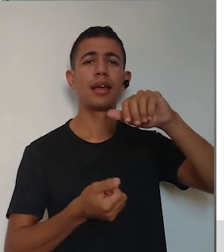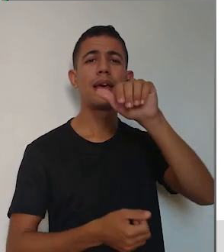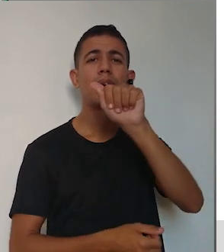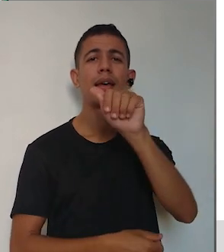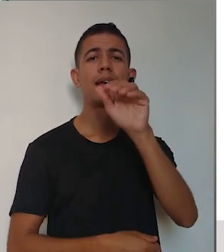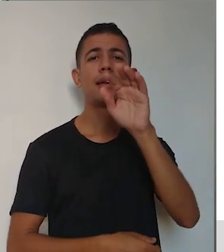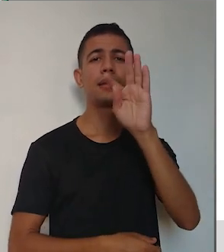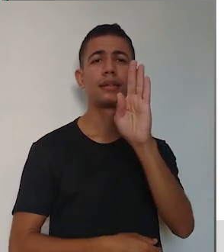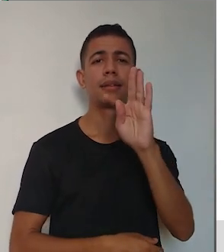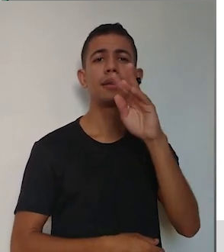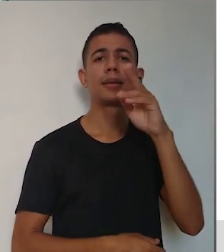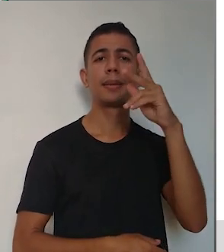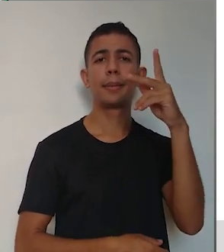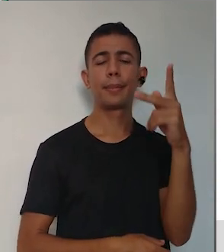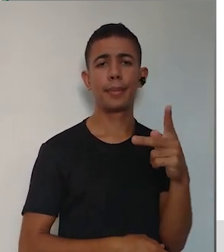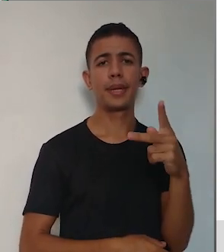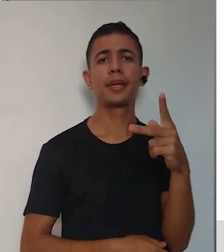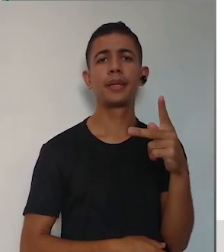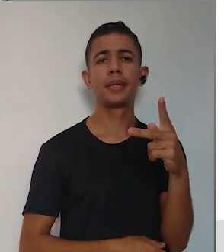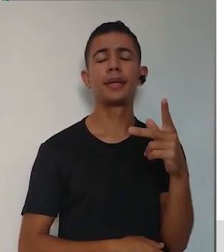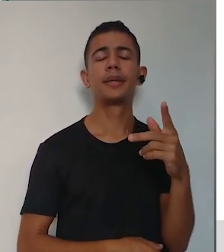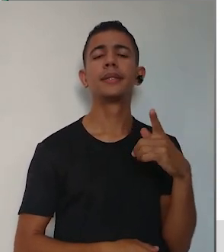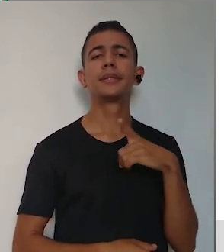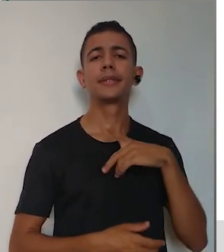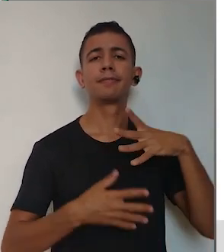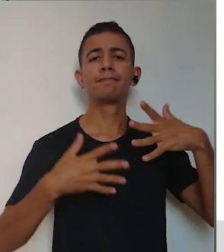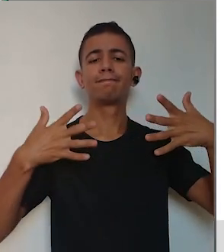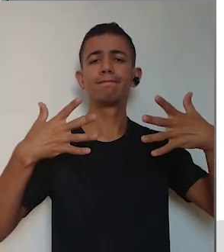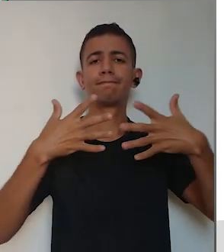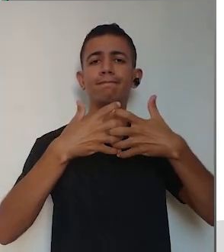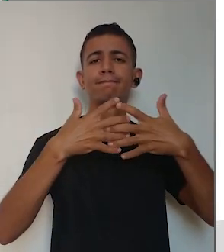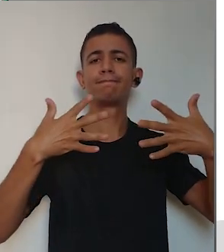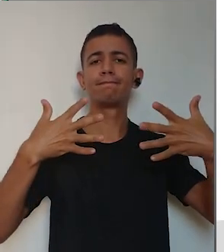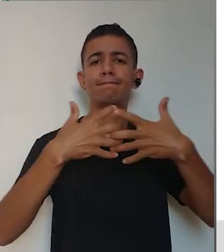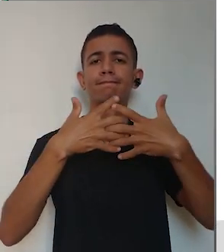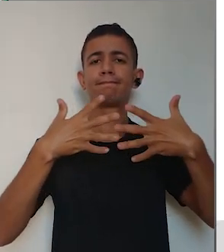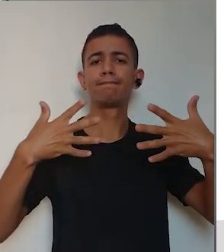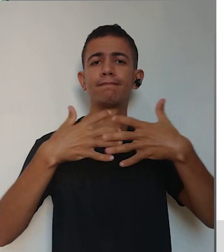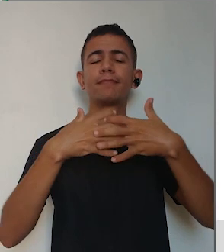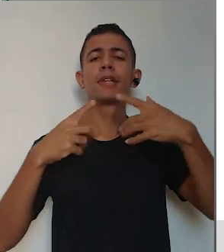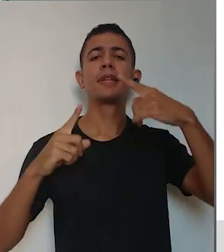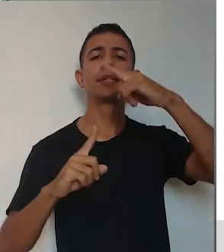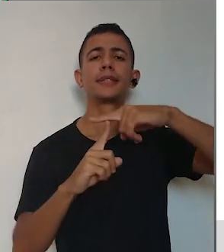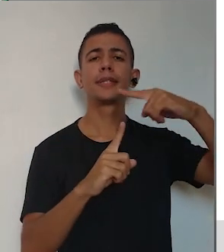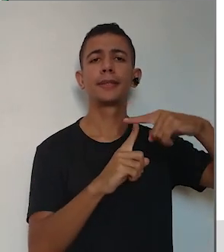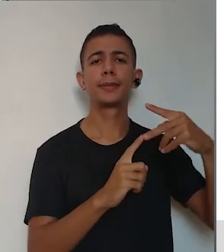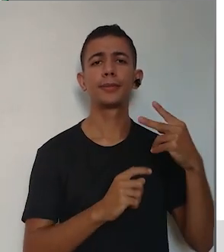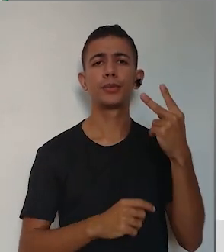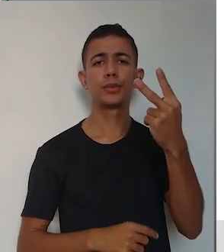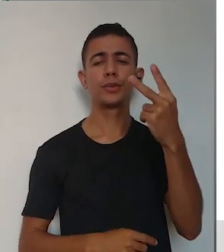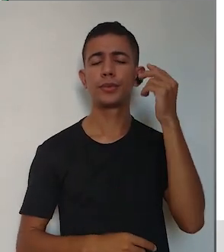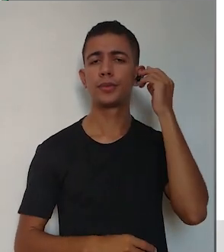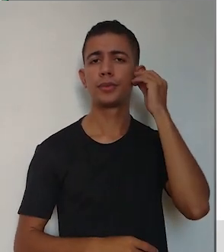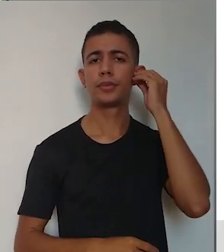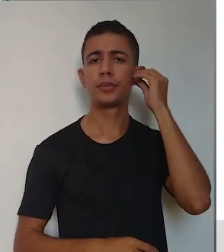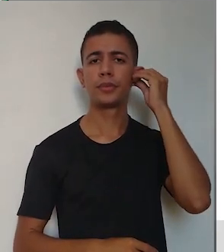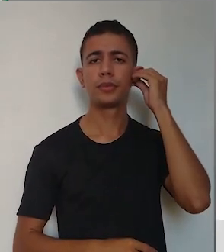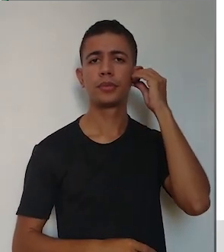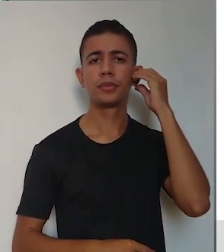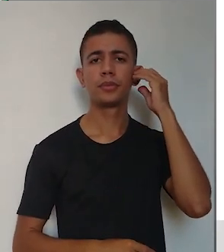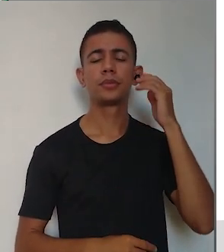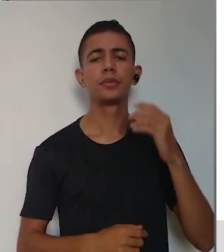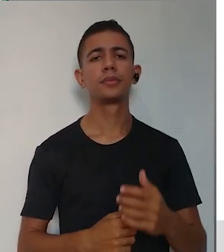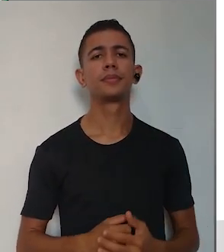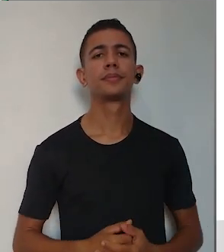A quebra de ATP pelo MLCK ativo desencadeia a contração da miosina